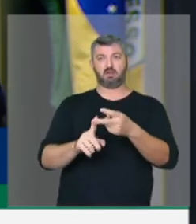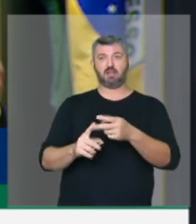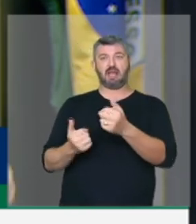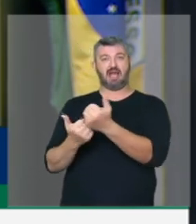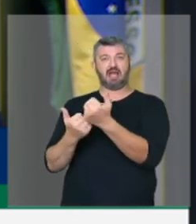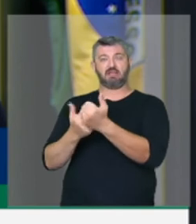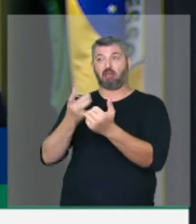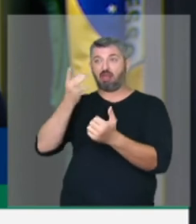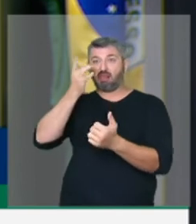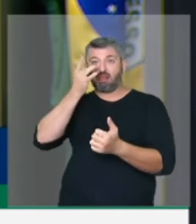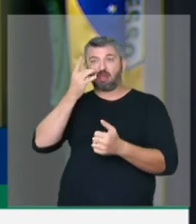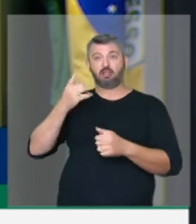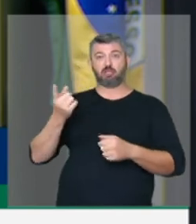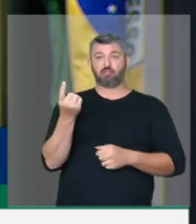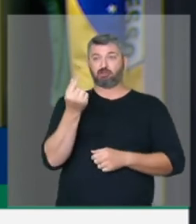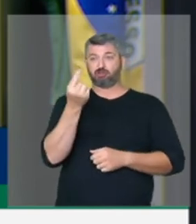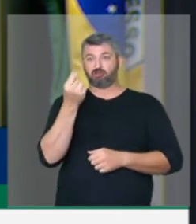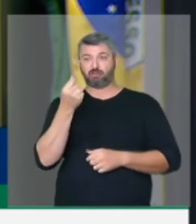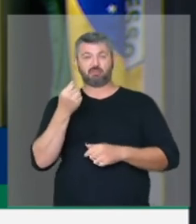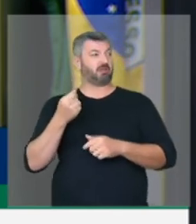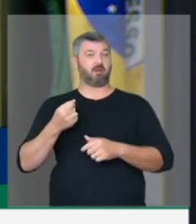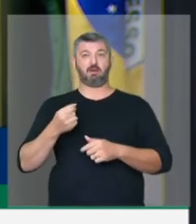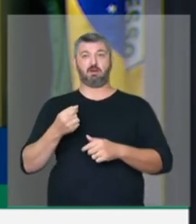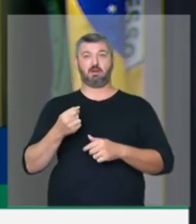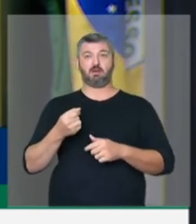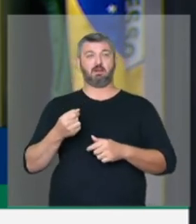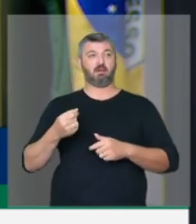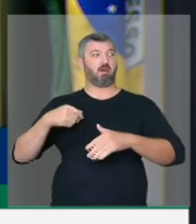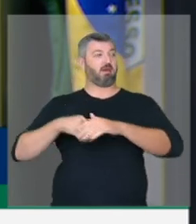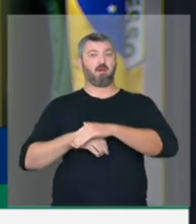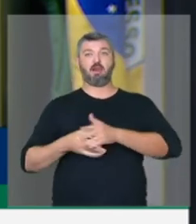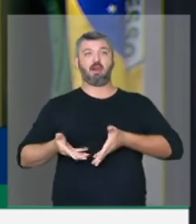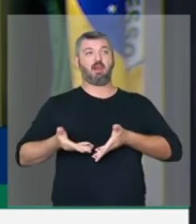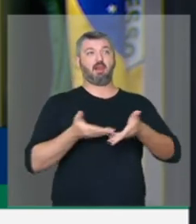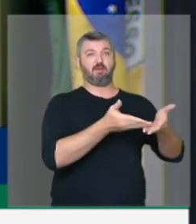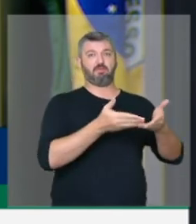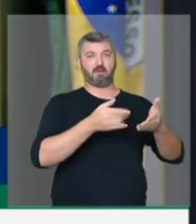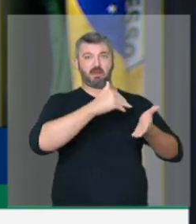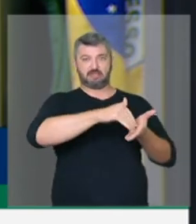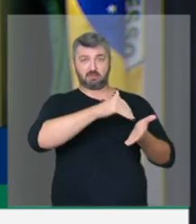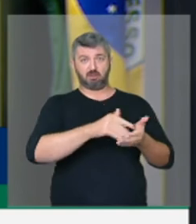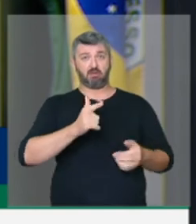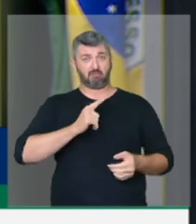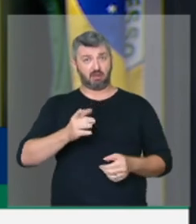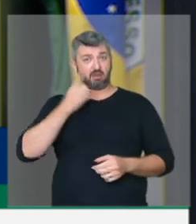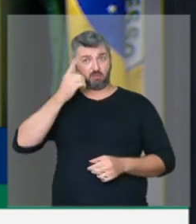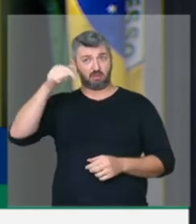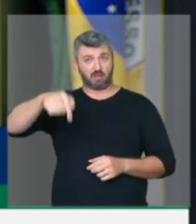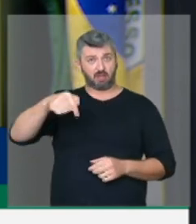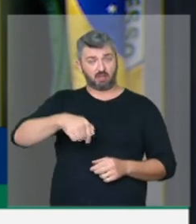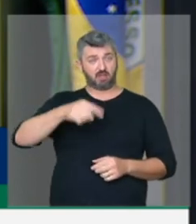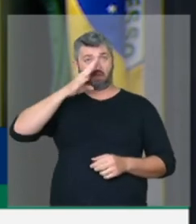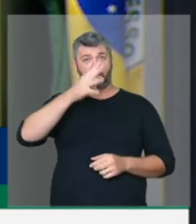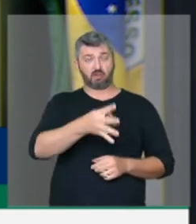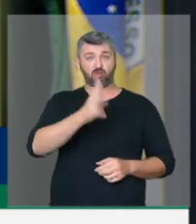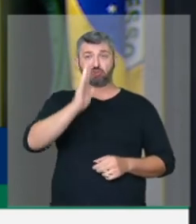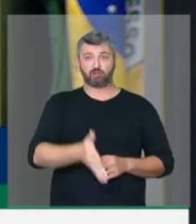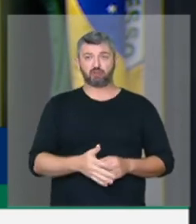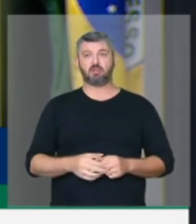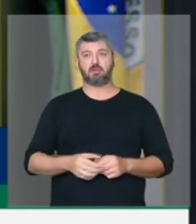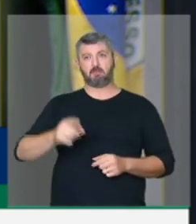sendo flagrados, levando dinheiro para o seu gabinete e nada foi feito. Há parlamentar acusado de